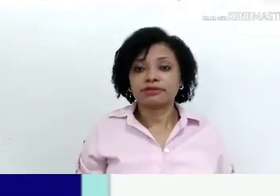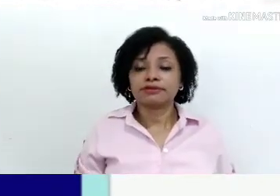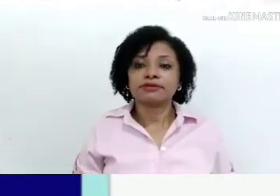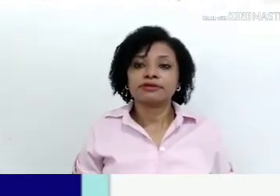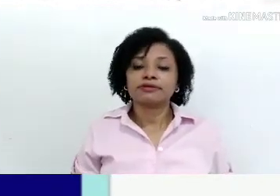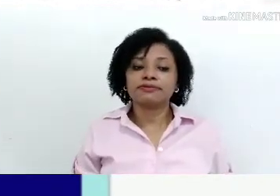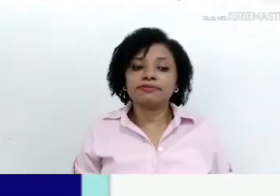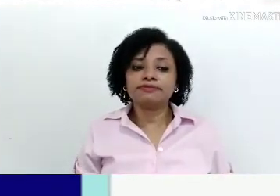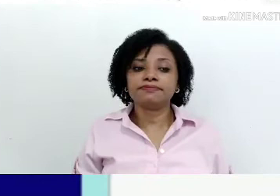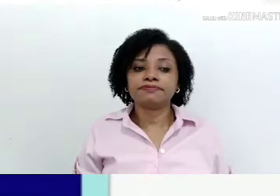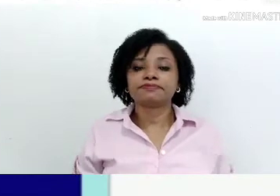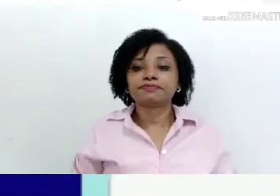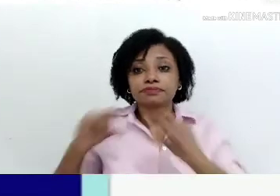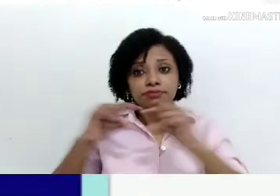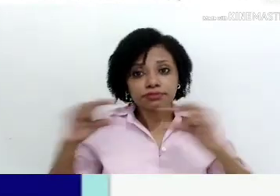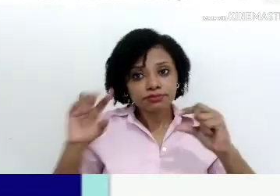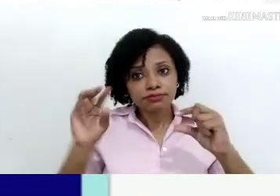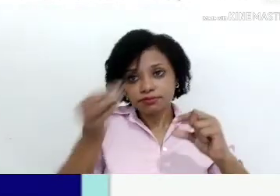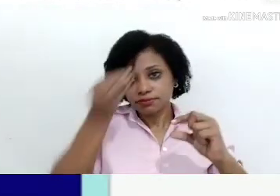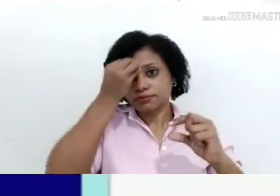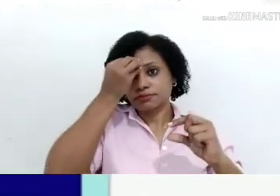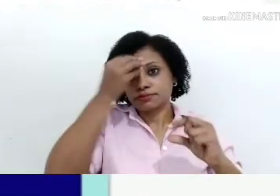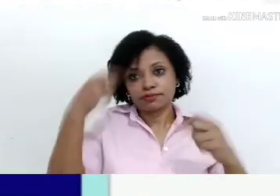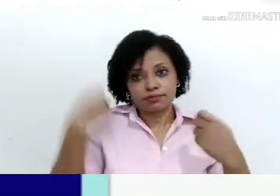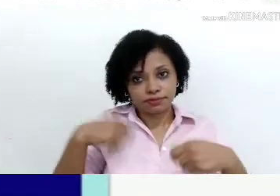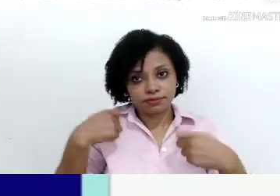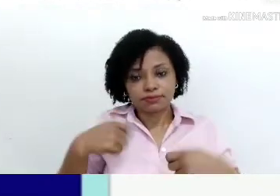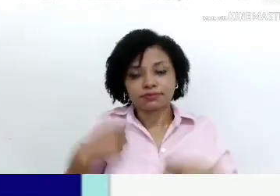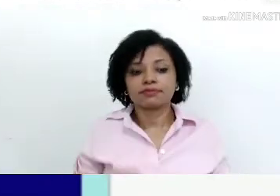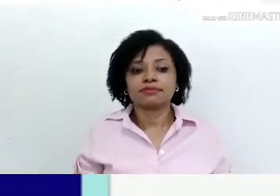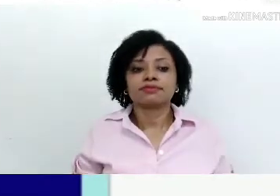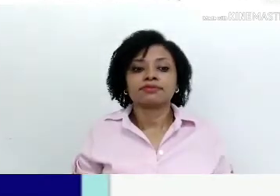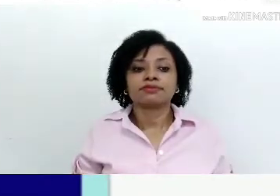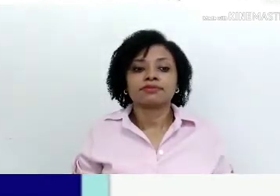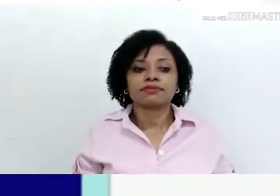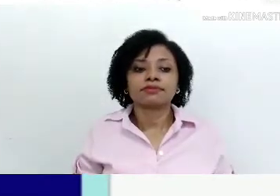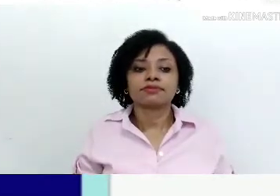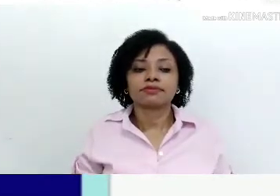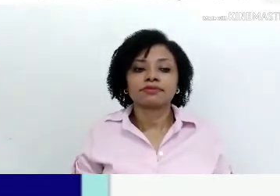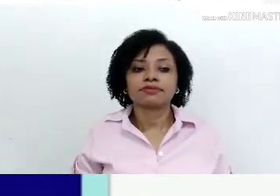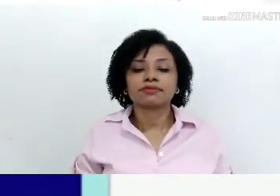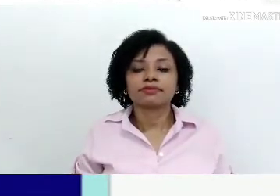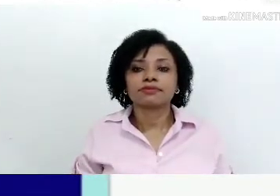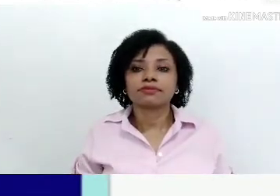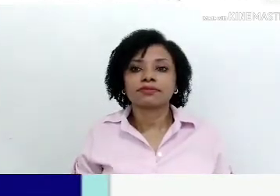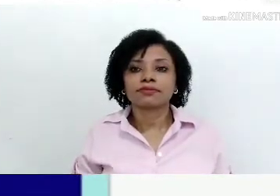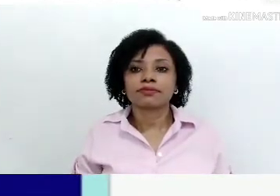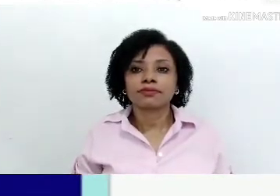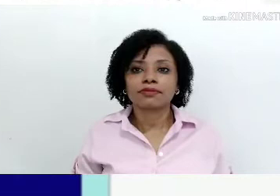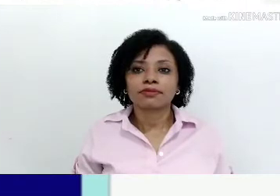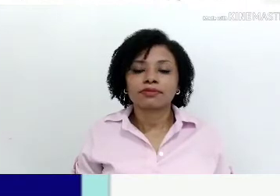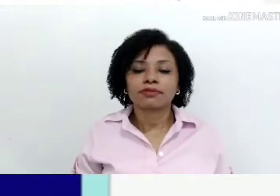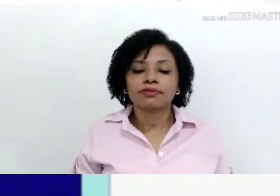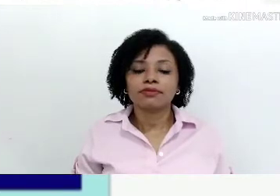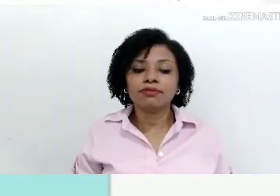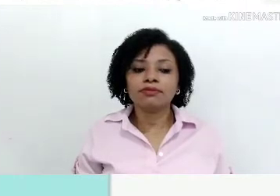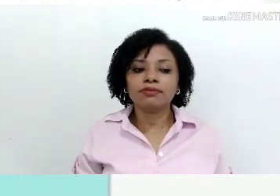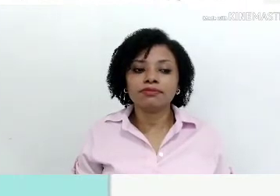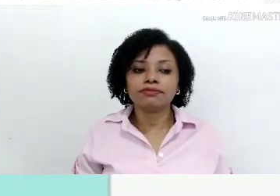E aí, a unidade pode ser em quilocal ou quilojoule por mol,